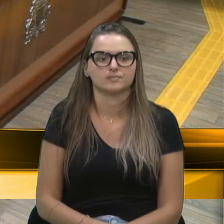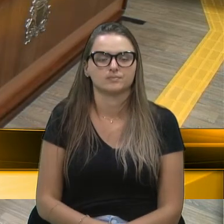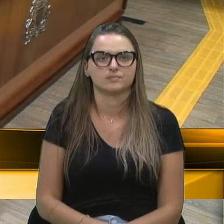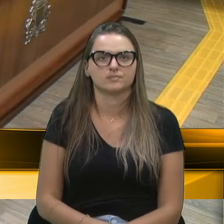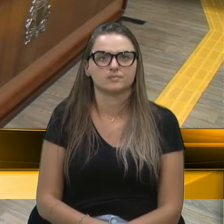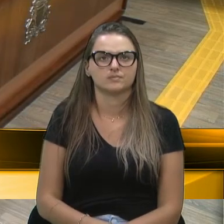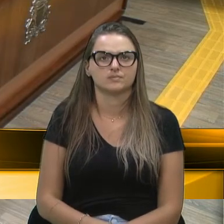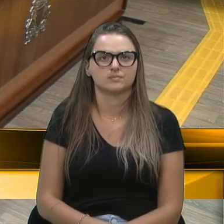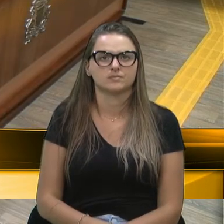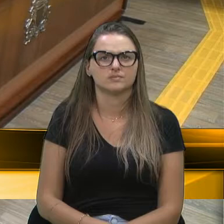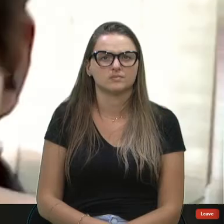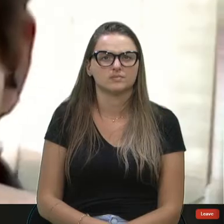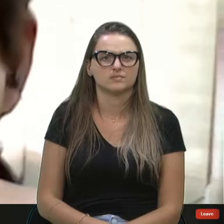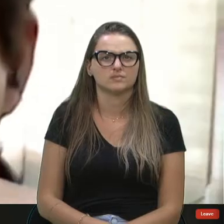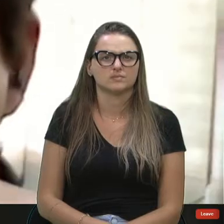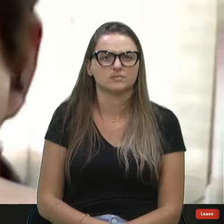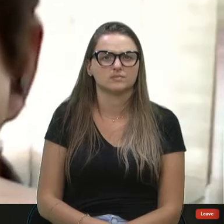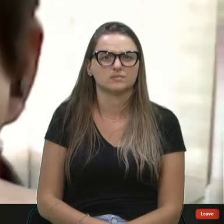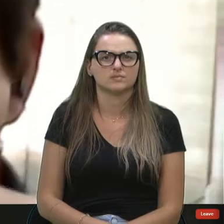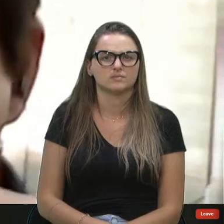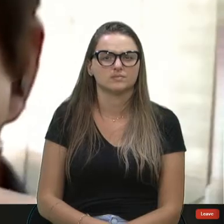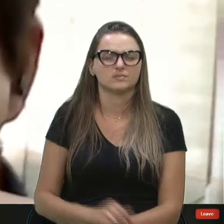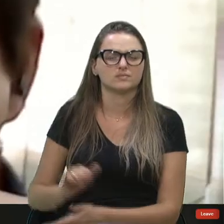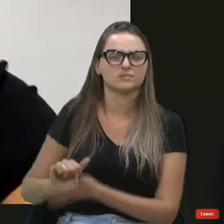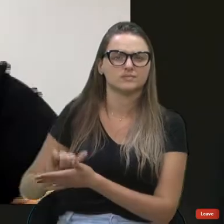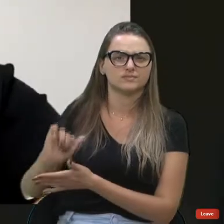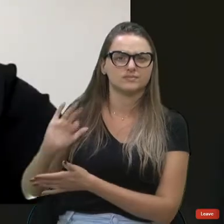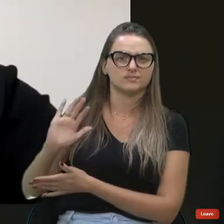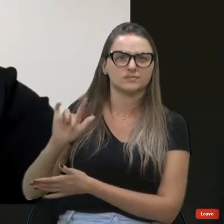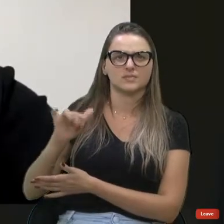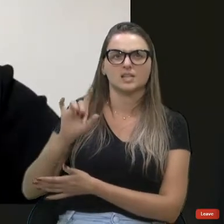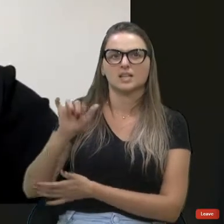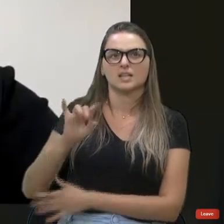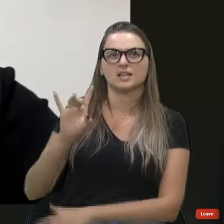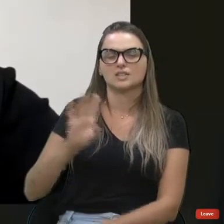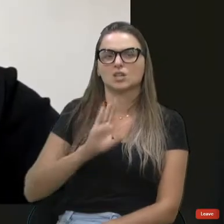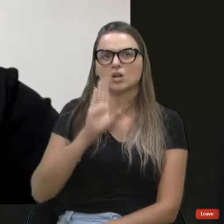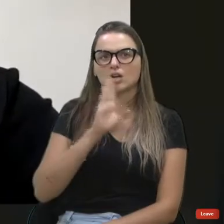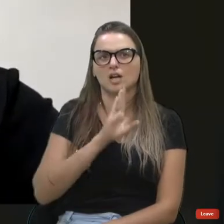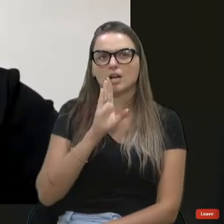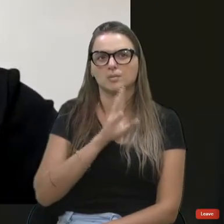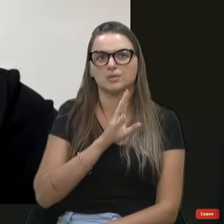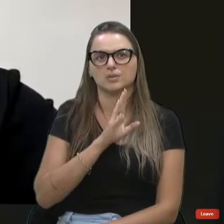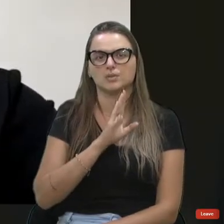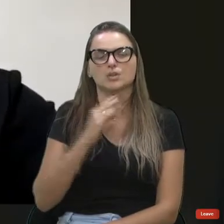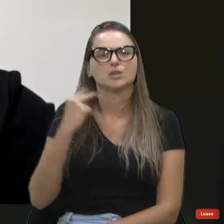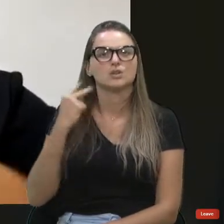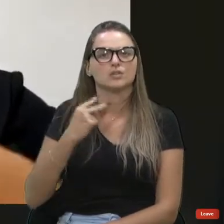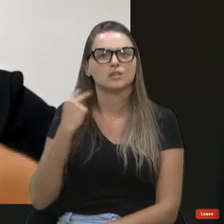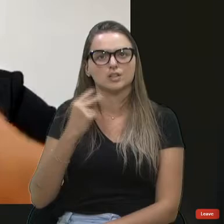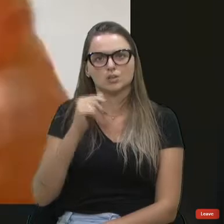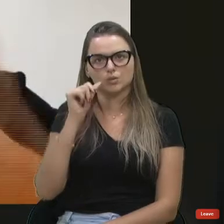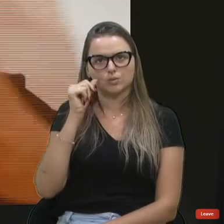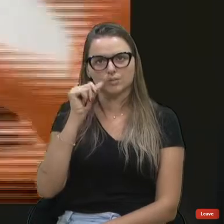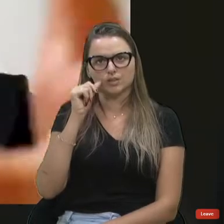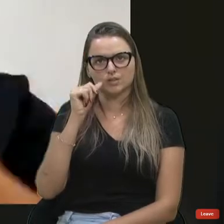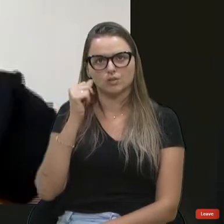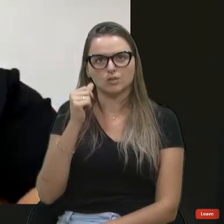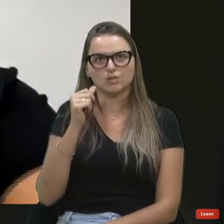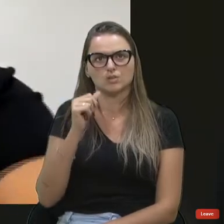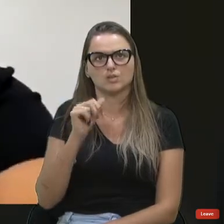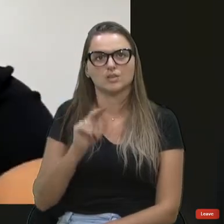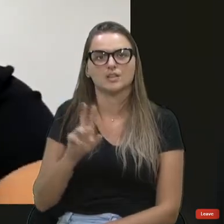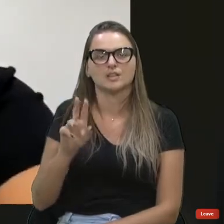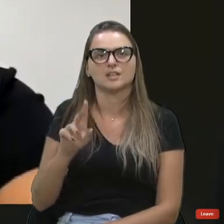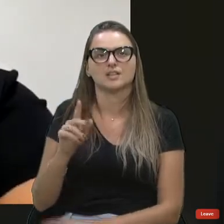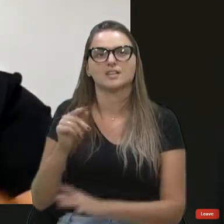se tem mais alguém que me pediu. Eu, vereador Sandro, bem rapidinho. Fica à vontade. O vereador Marcon, ele até acabou tirando minha